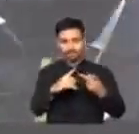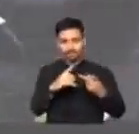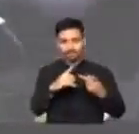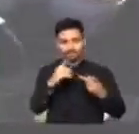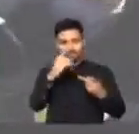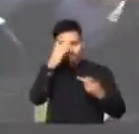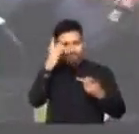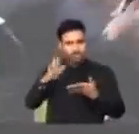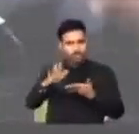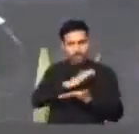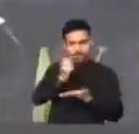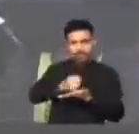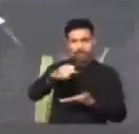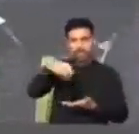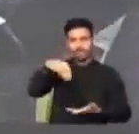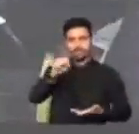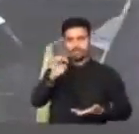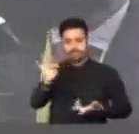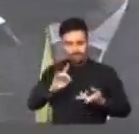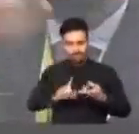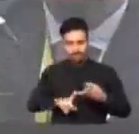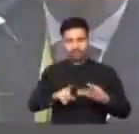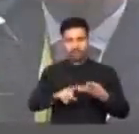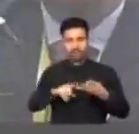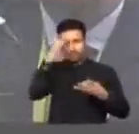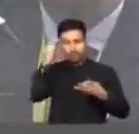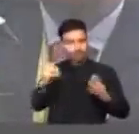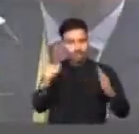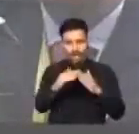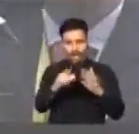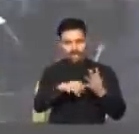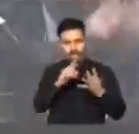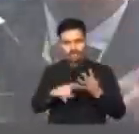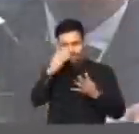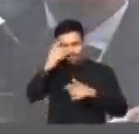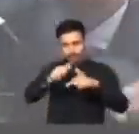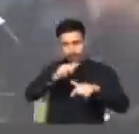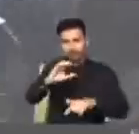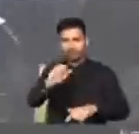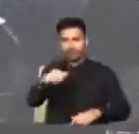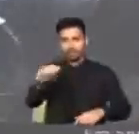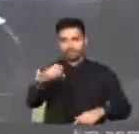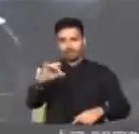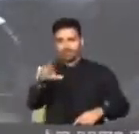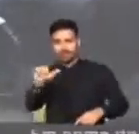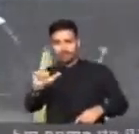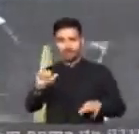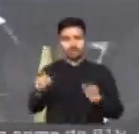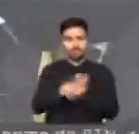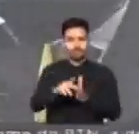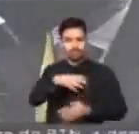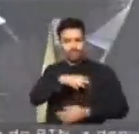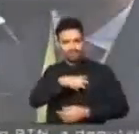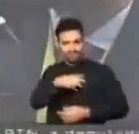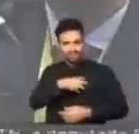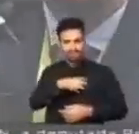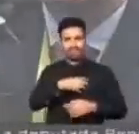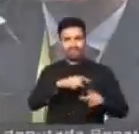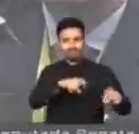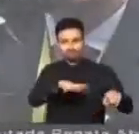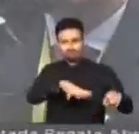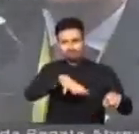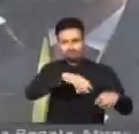dos sem terra, dos sem tetos, pelos trabalhadores de Camaçari, da Bahia, do sertão,